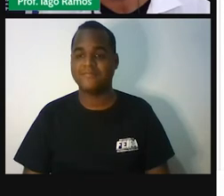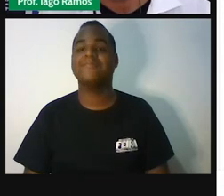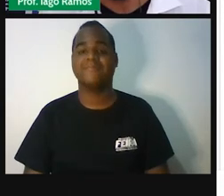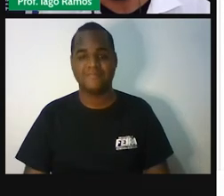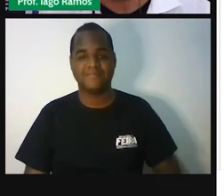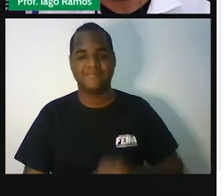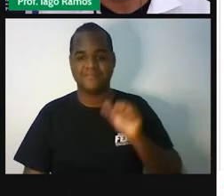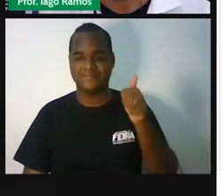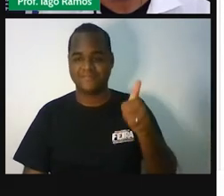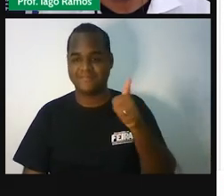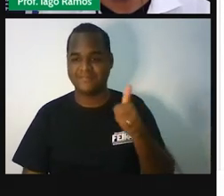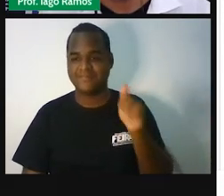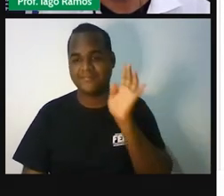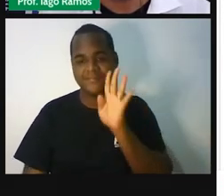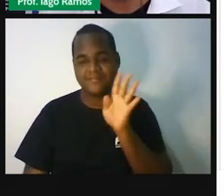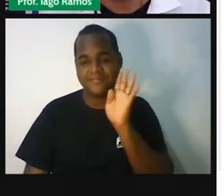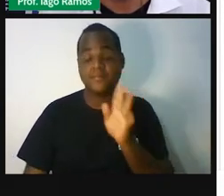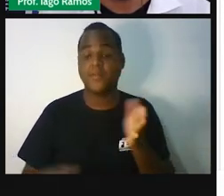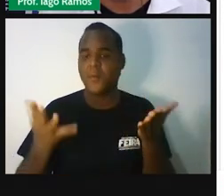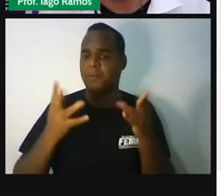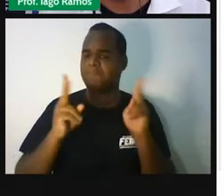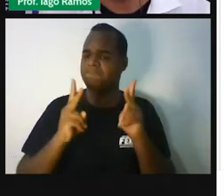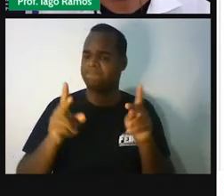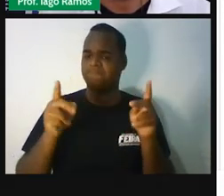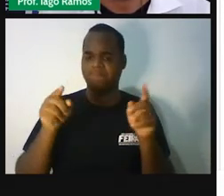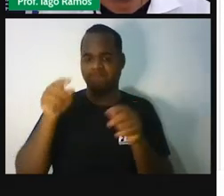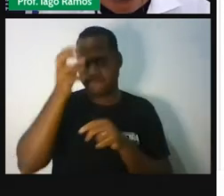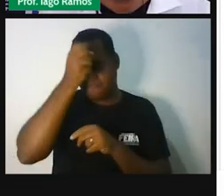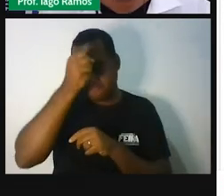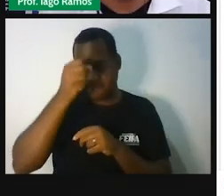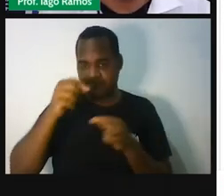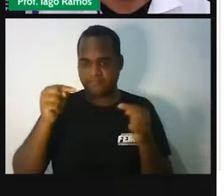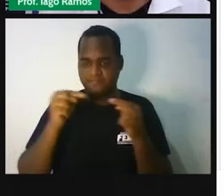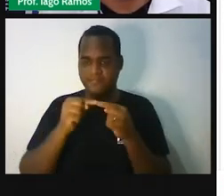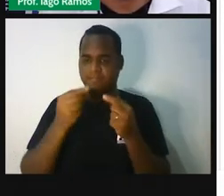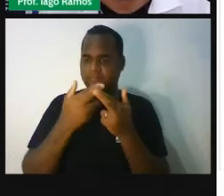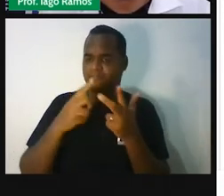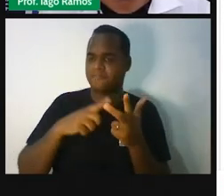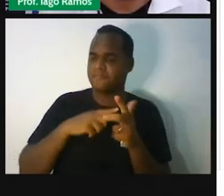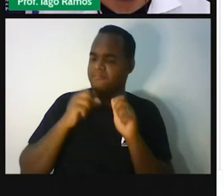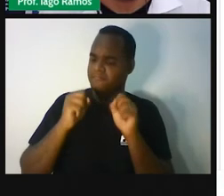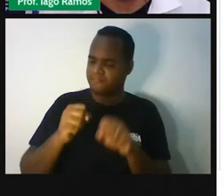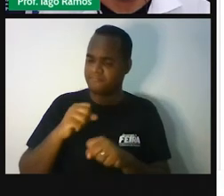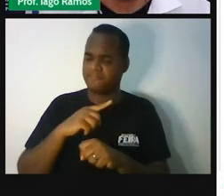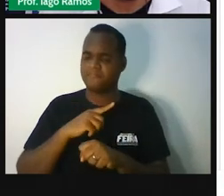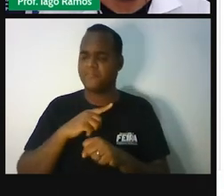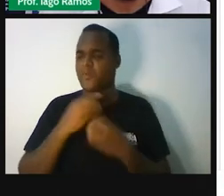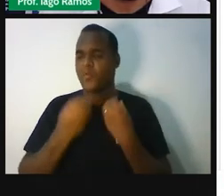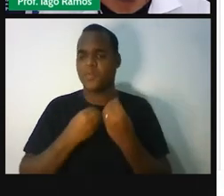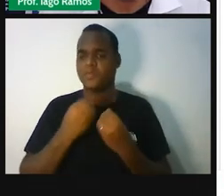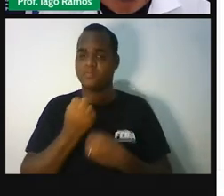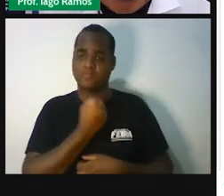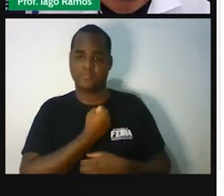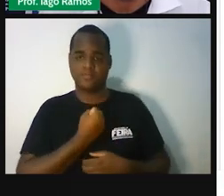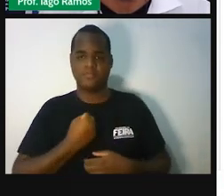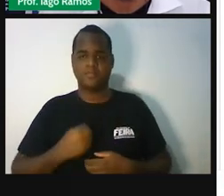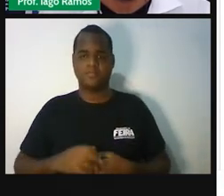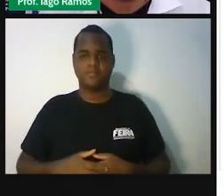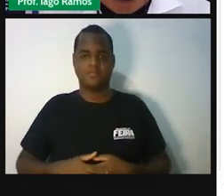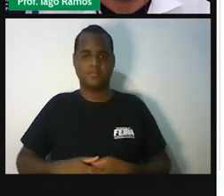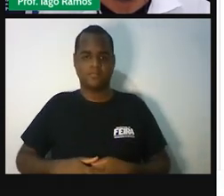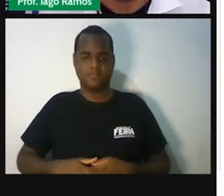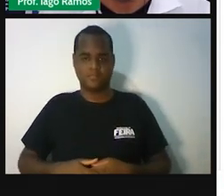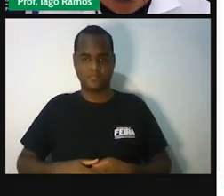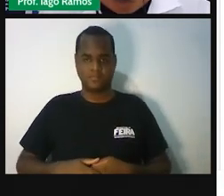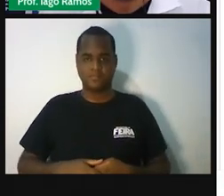Bacana. E agora, vamos continuar o nosso raciocínio. Só que agora, ó, a gente tem aqui um número, ó. A gente tem